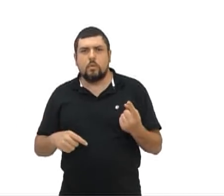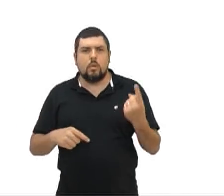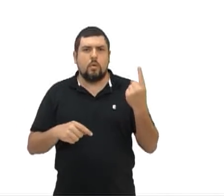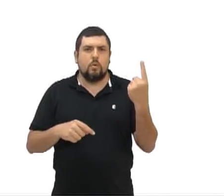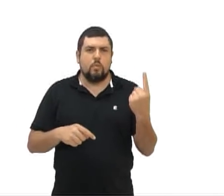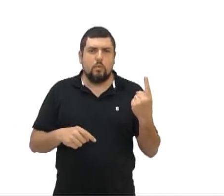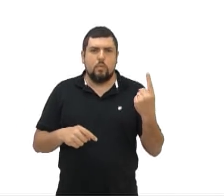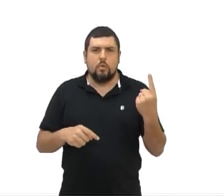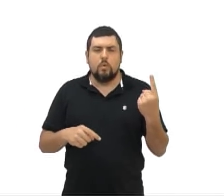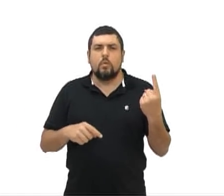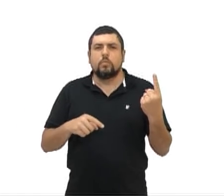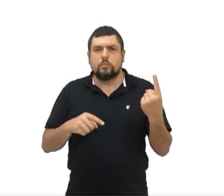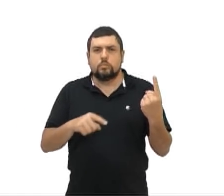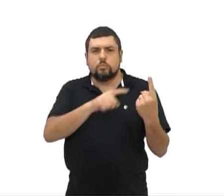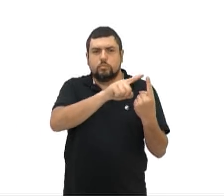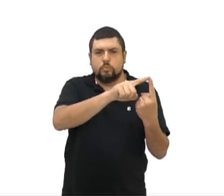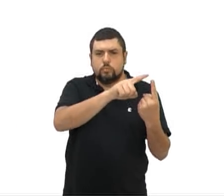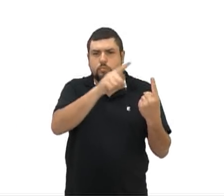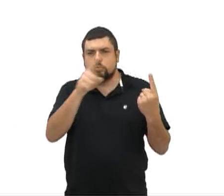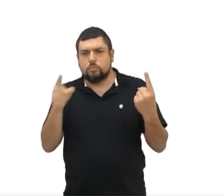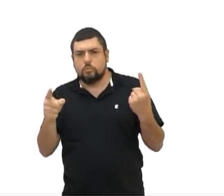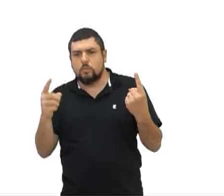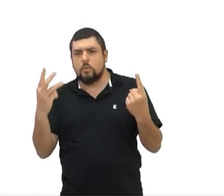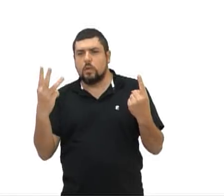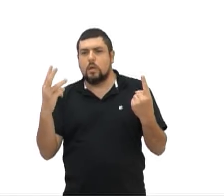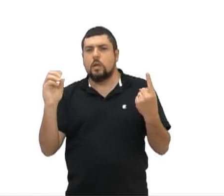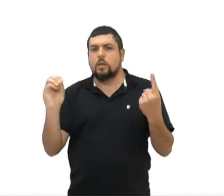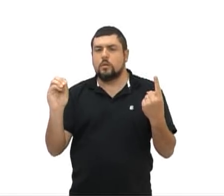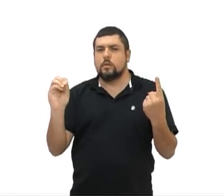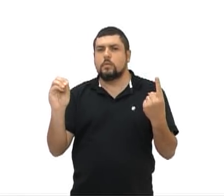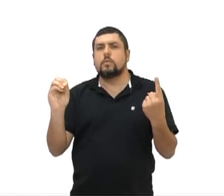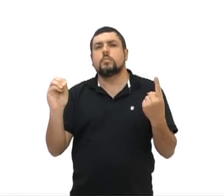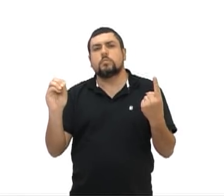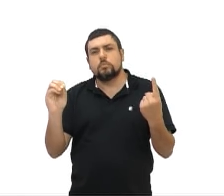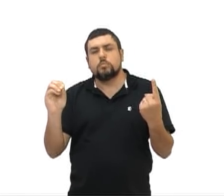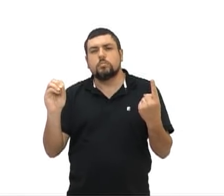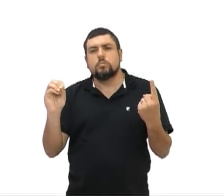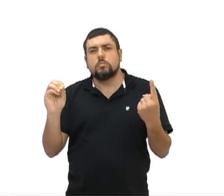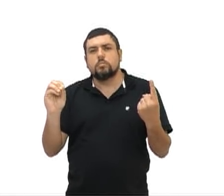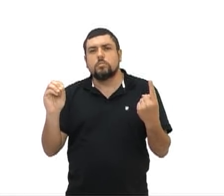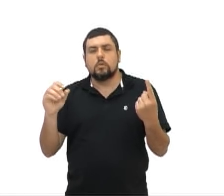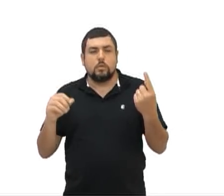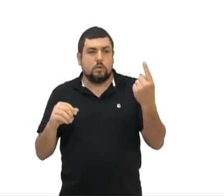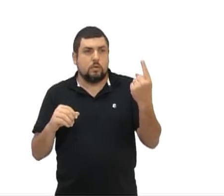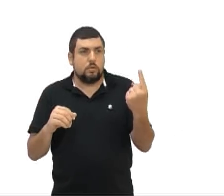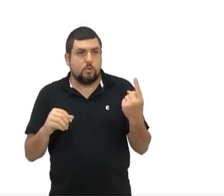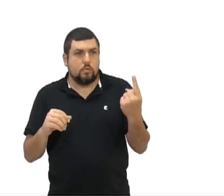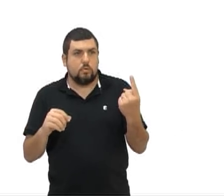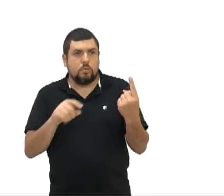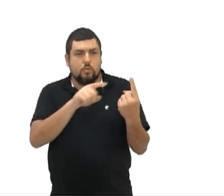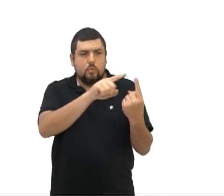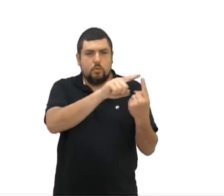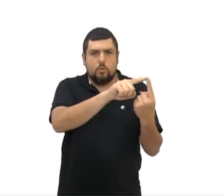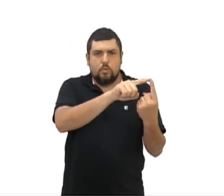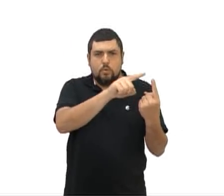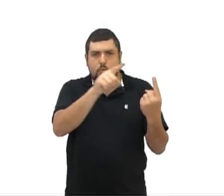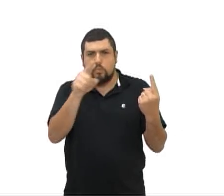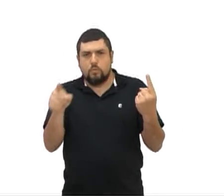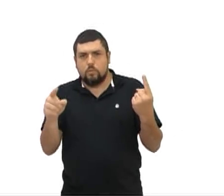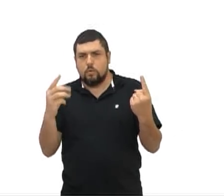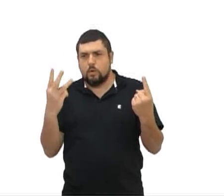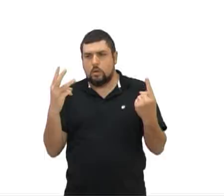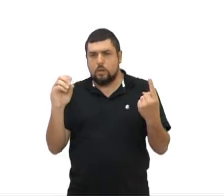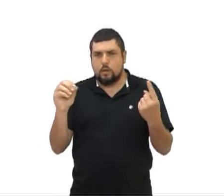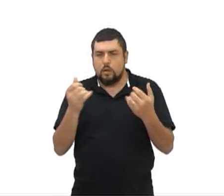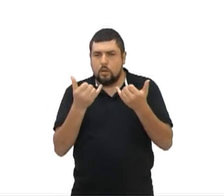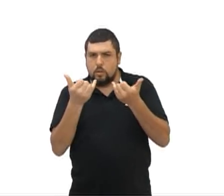ele quer saber para 30 médicos, separe as informações, um médico com 30 médicos. Separe